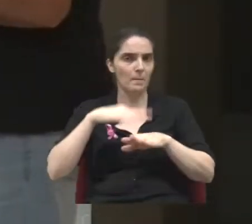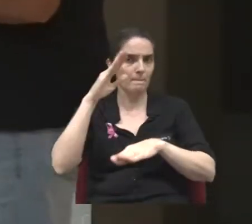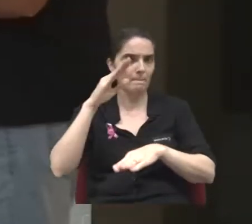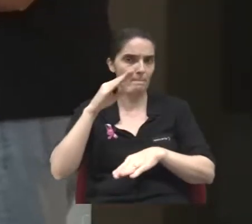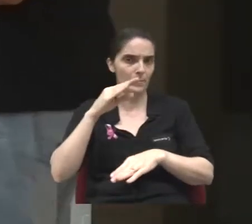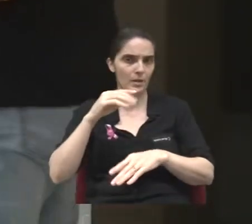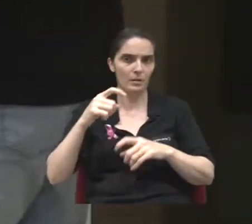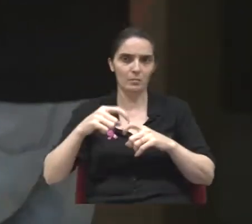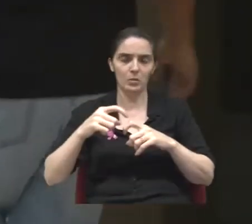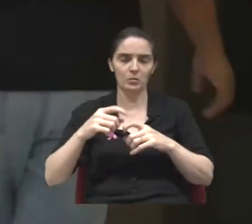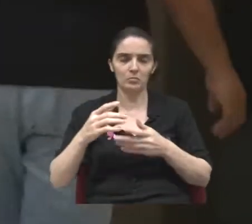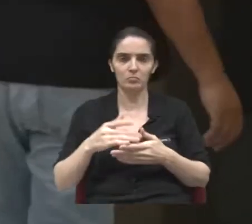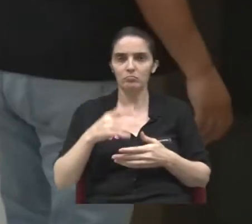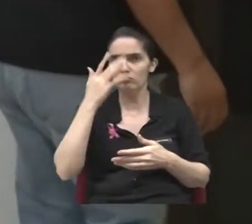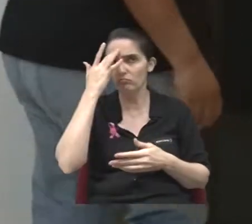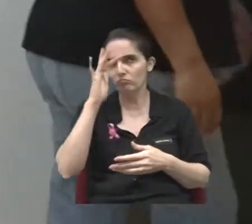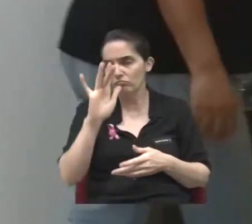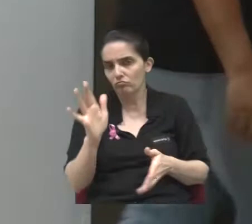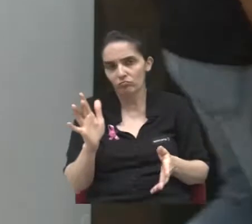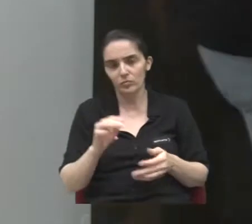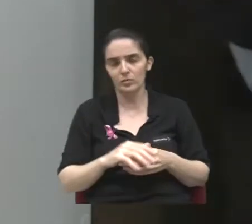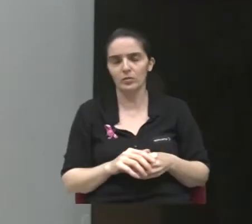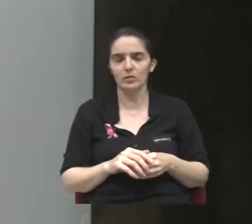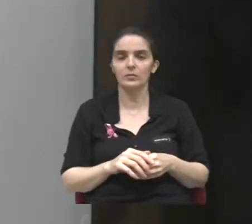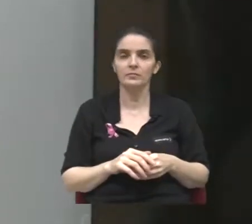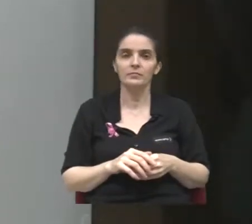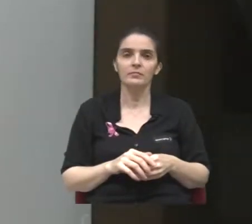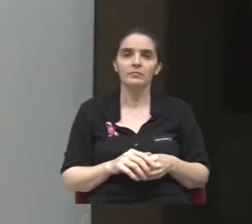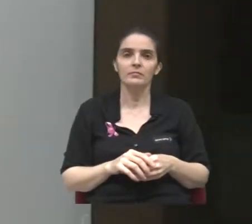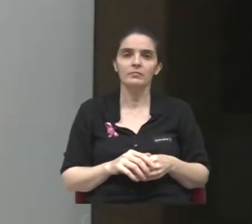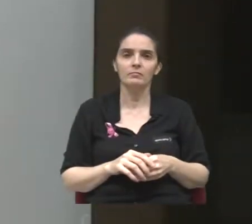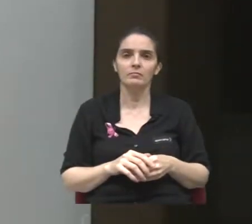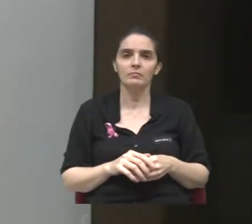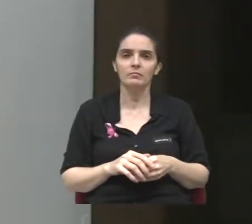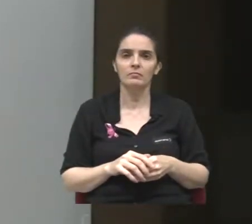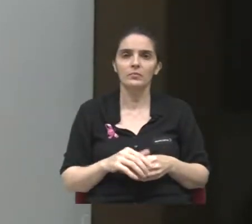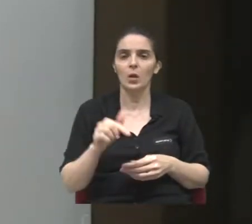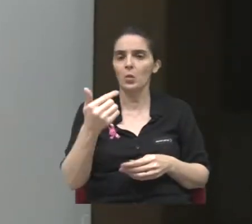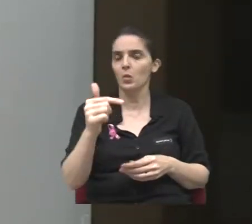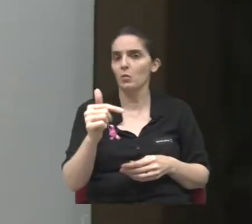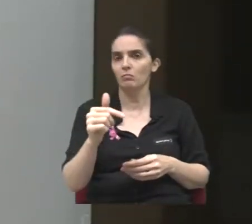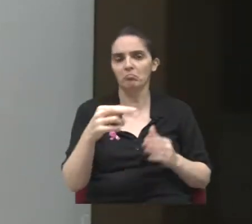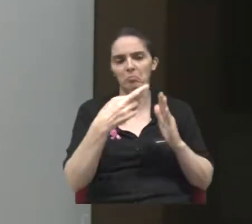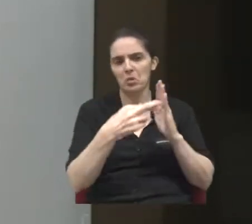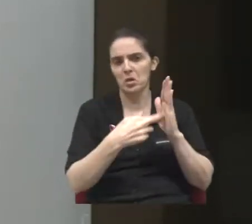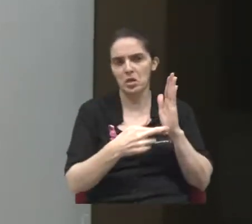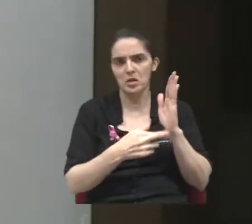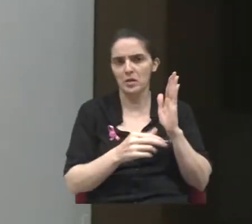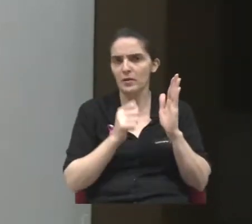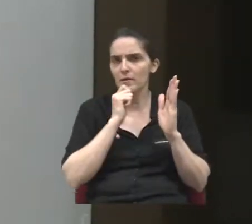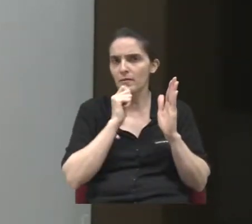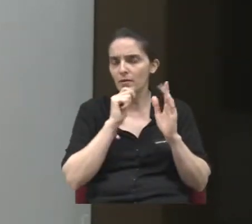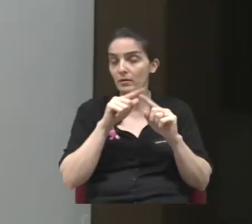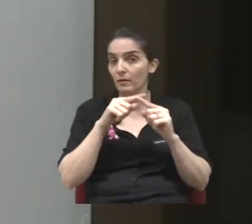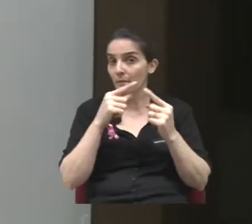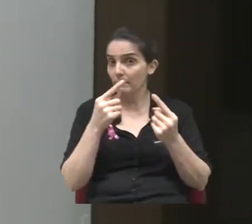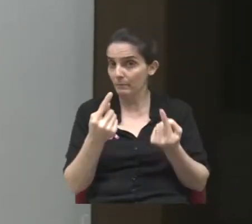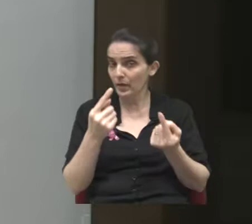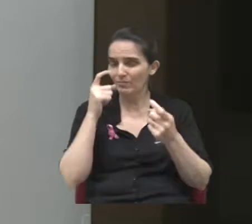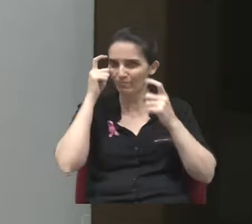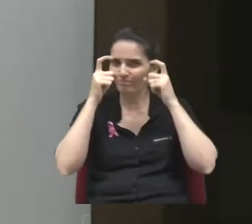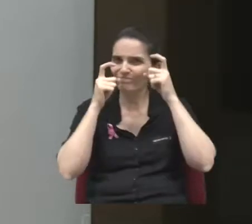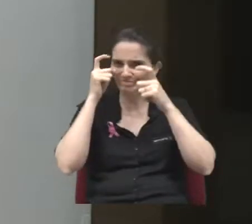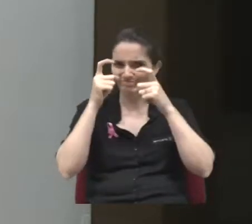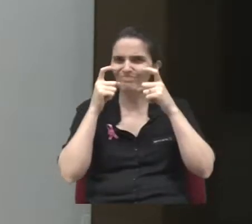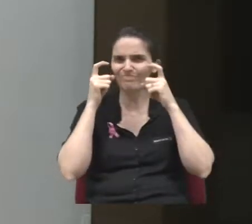foi, pelo que eu entendi, ainda não foi normatizado toda essa mudança, mas há uma preocupação. Sabemos o